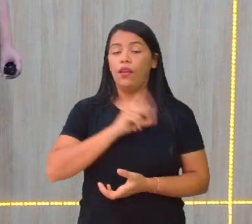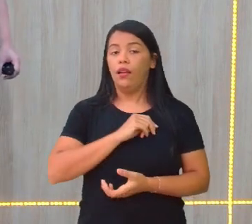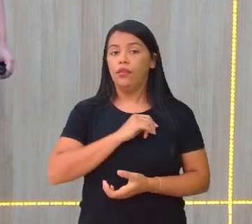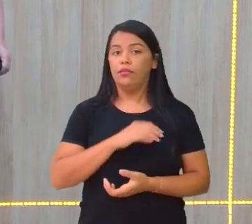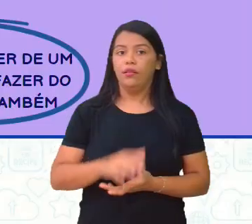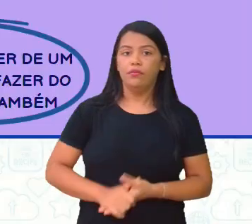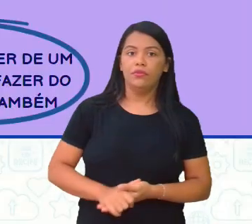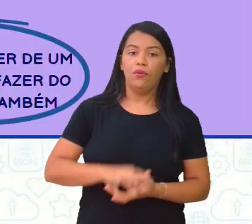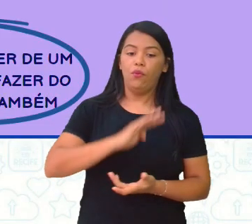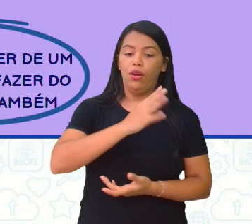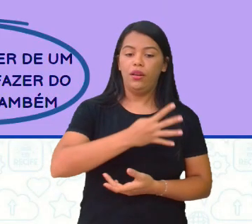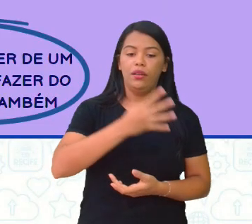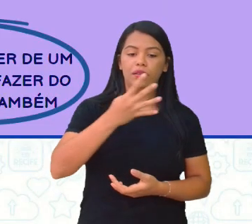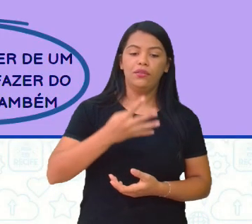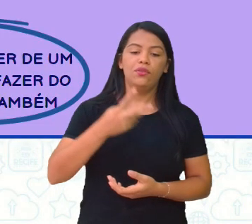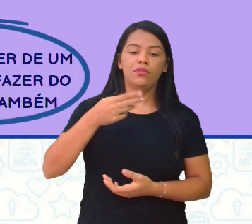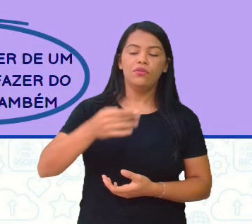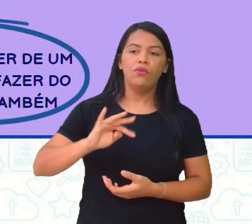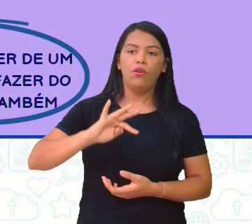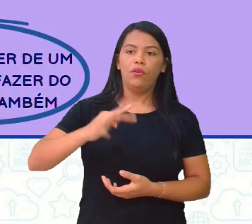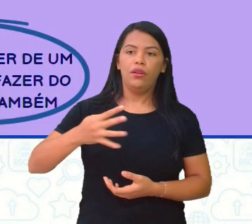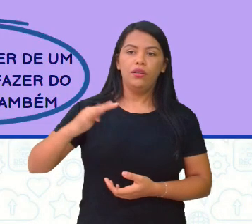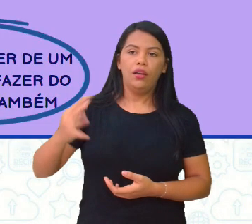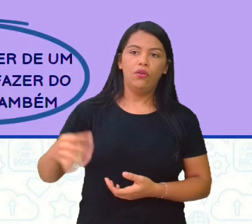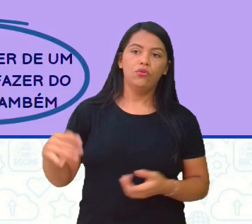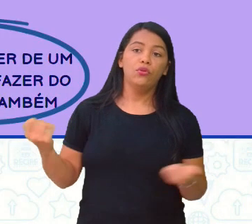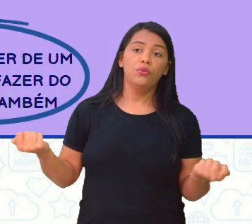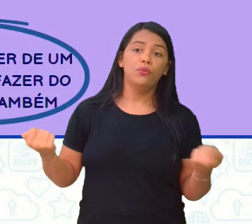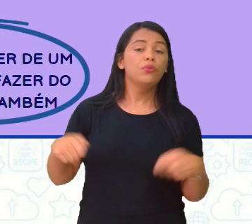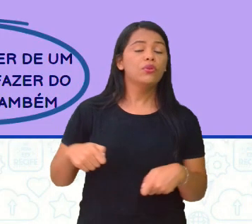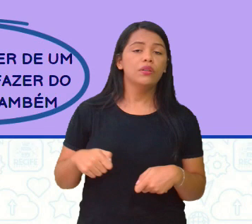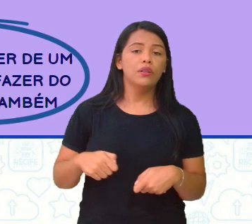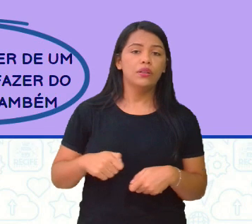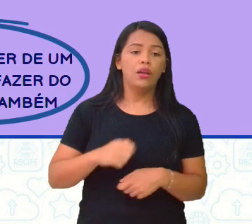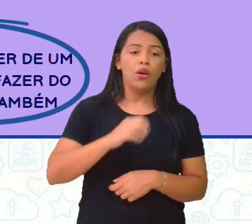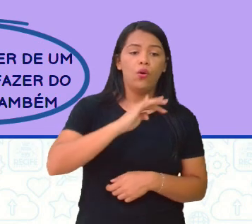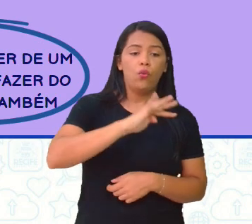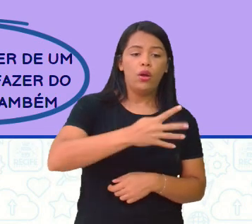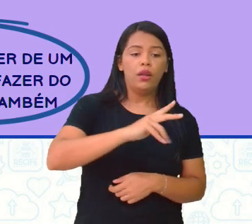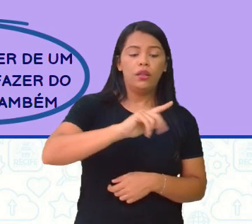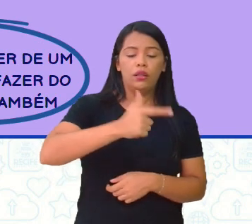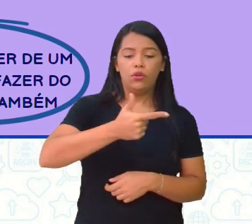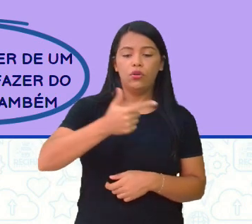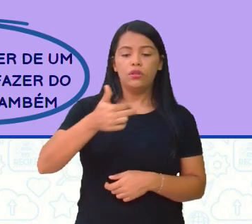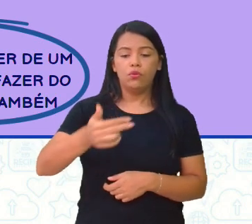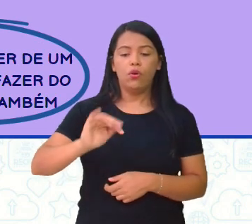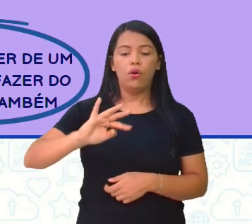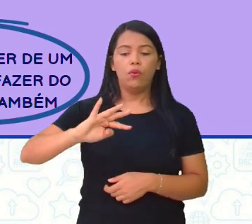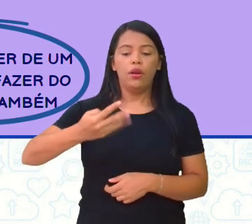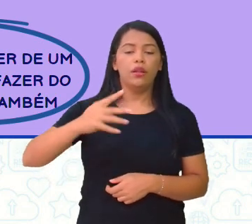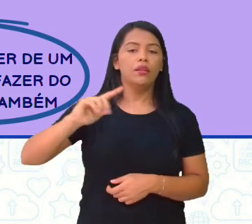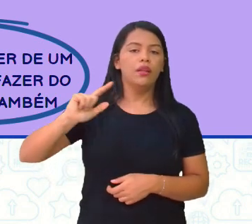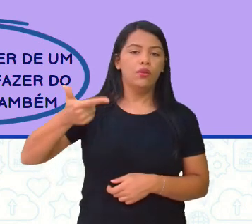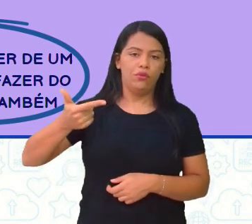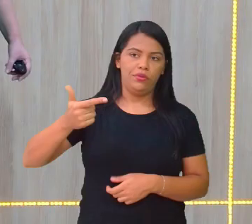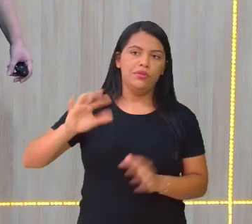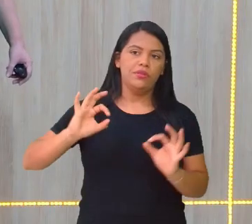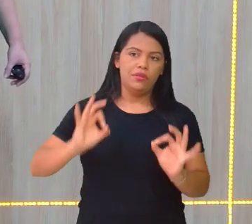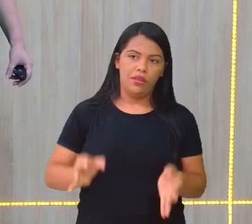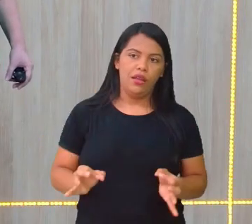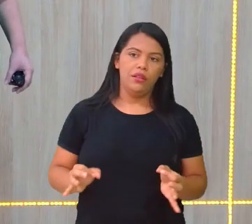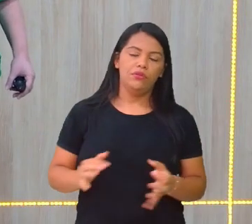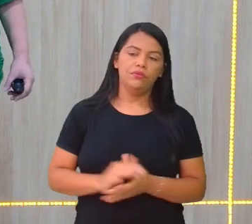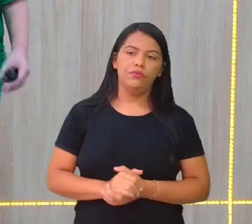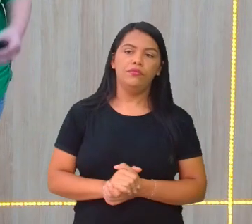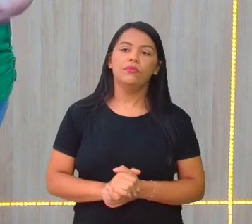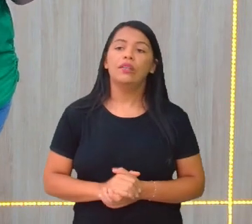42 igual a 42. Podia ser 44 igual a 44. E aqui, se eu chego numa resposta que é 7 igual